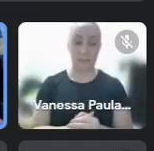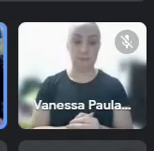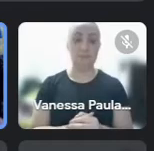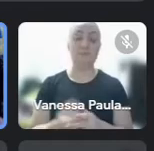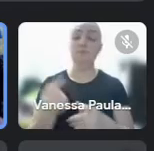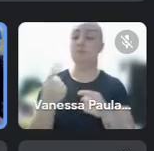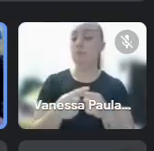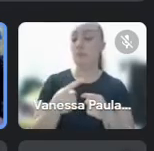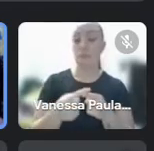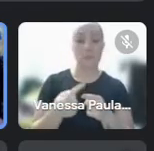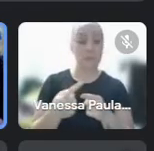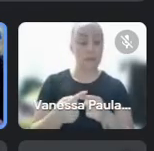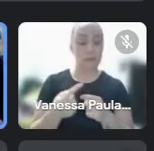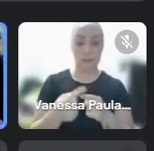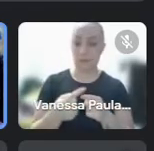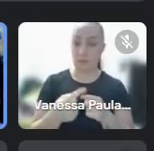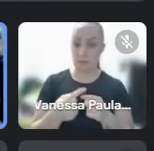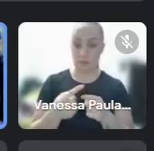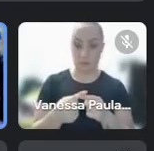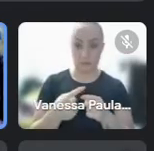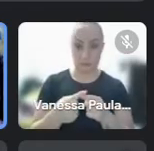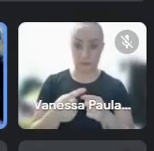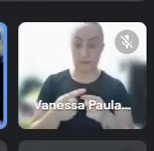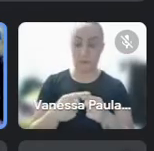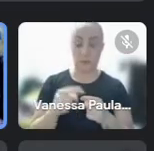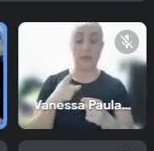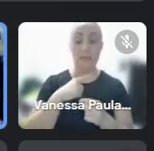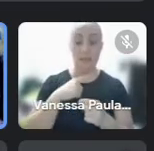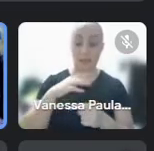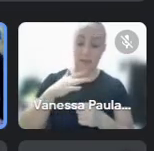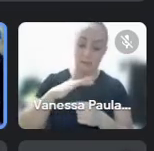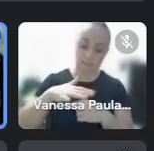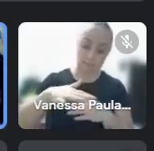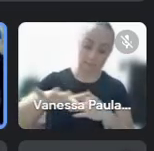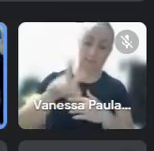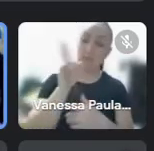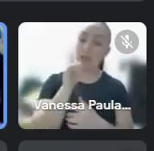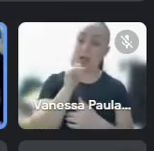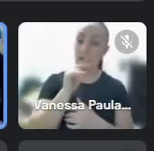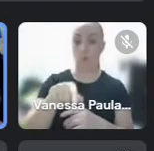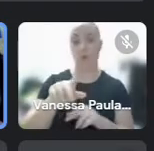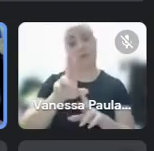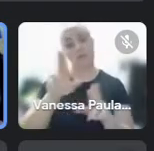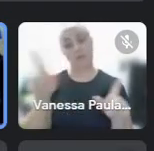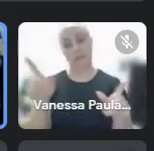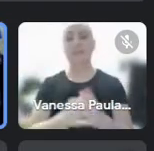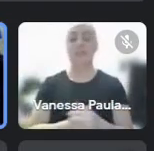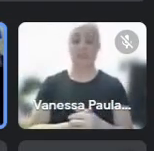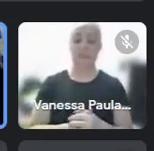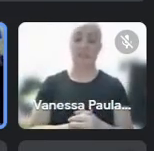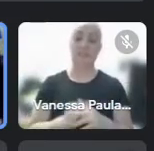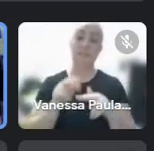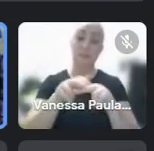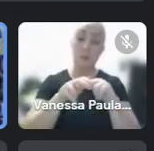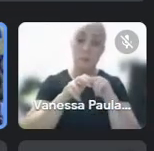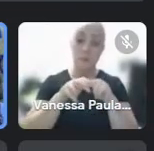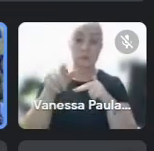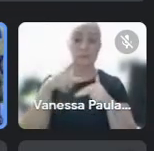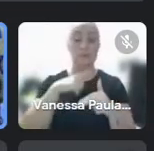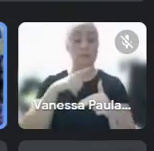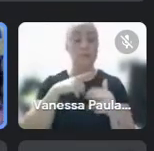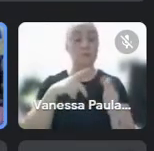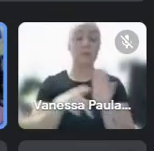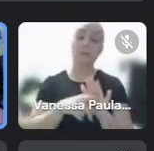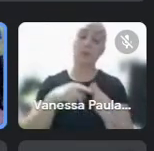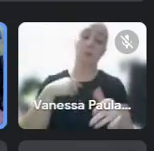quê? Porque as águas, elas são diferenciadas, né? Então, por isso que a concentração dos metais